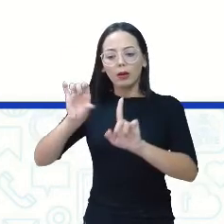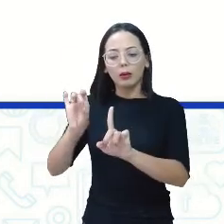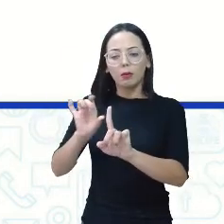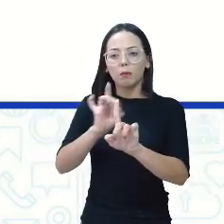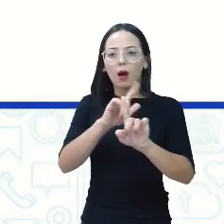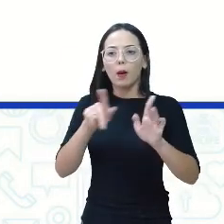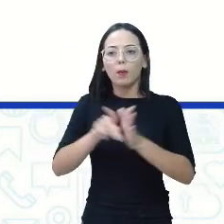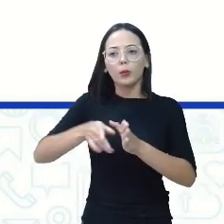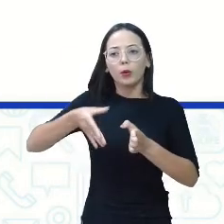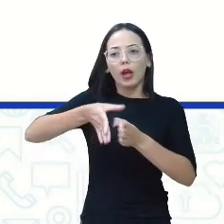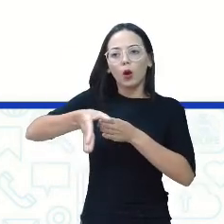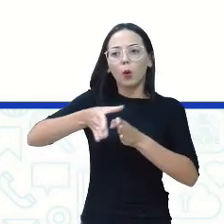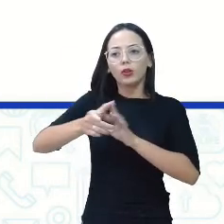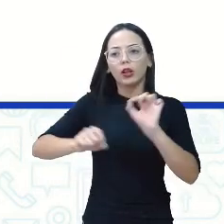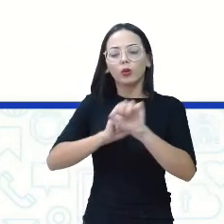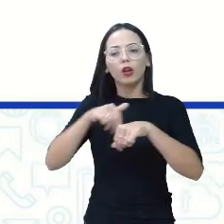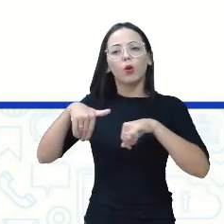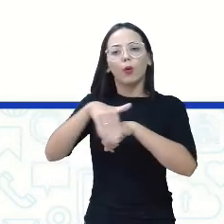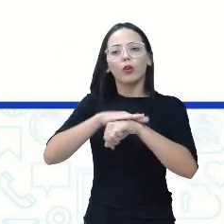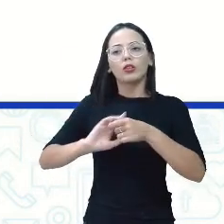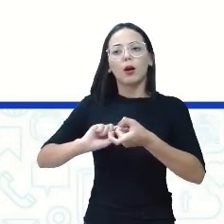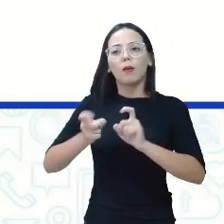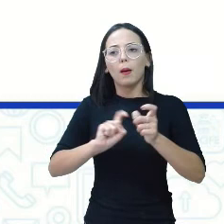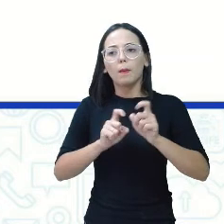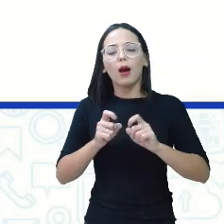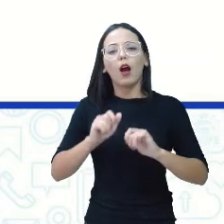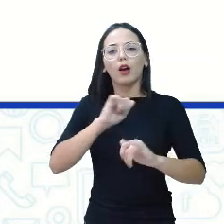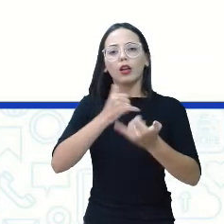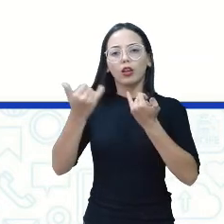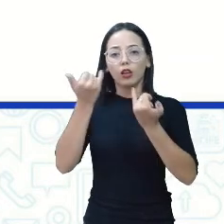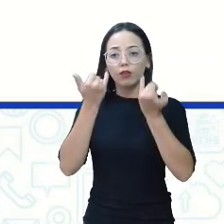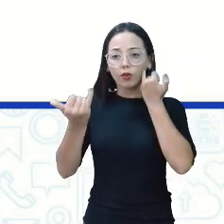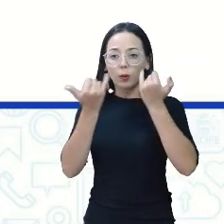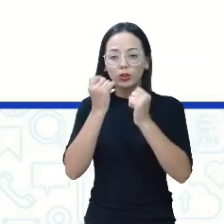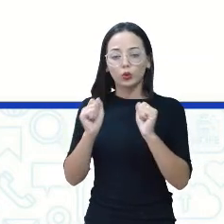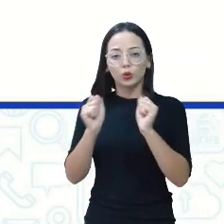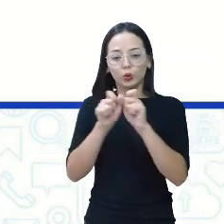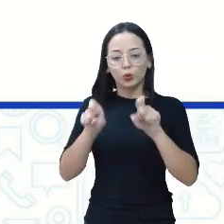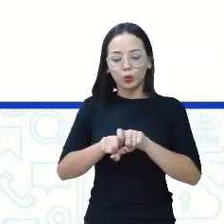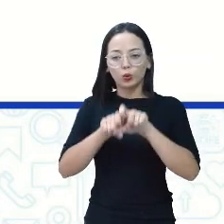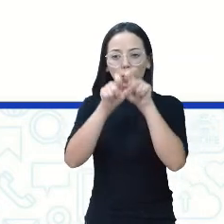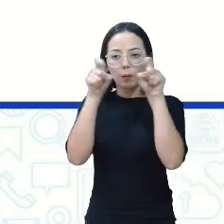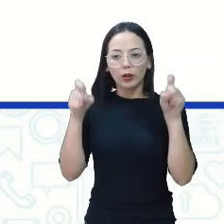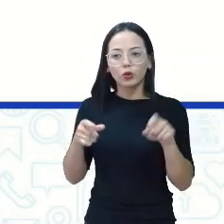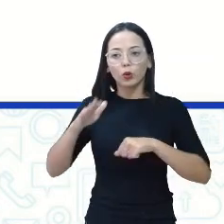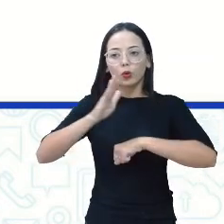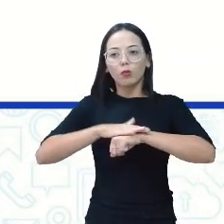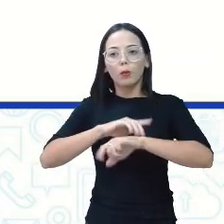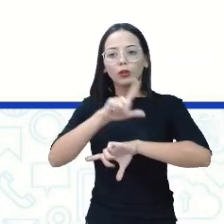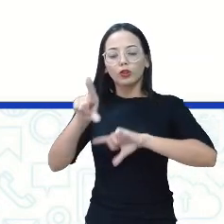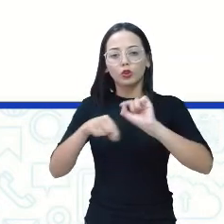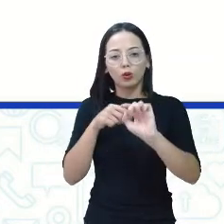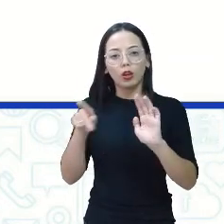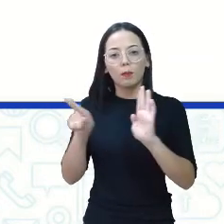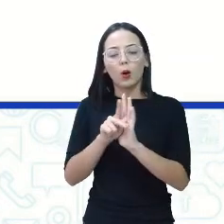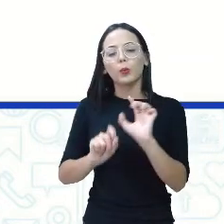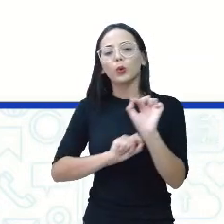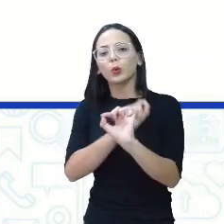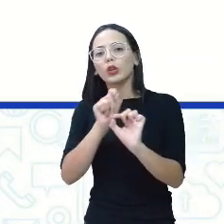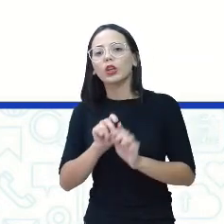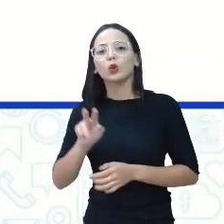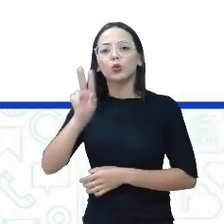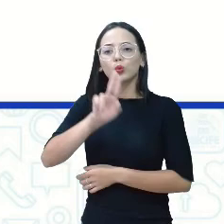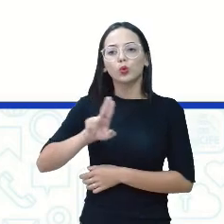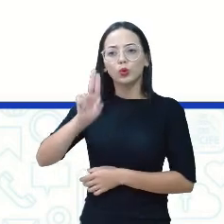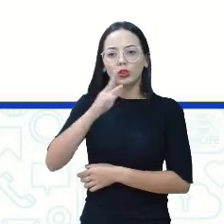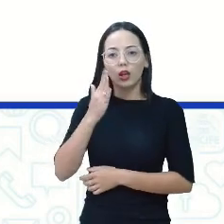sendo recomendado discutir essas informações com o ginecologista no momento de escolher o melhor